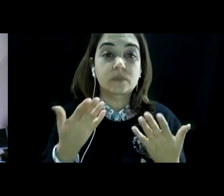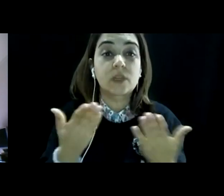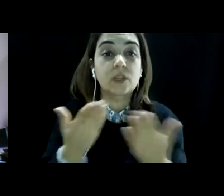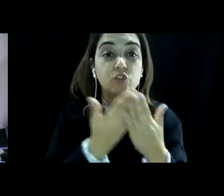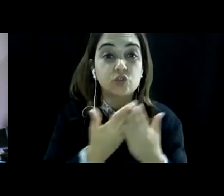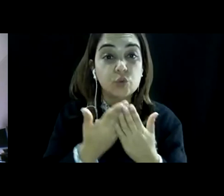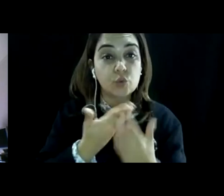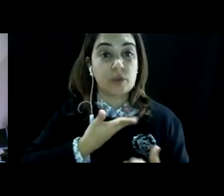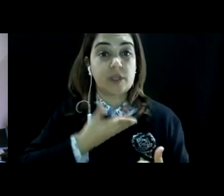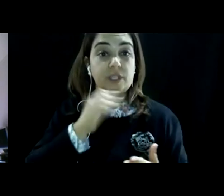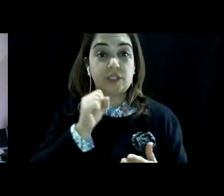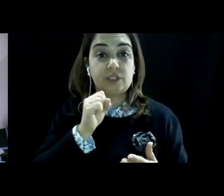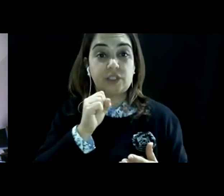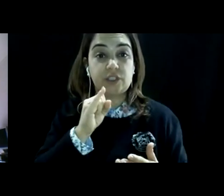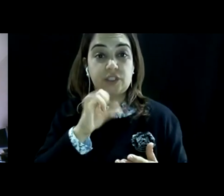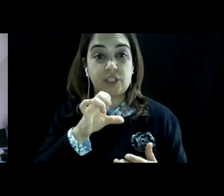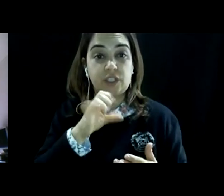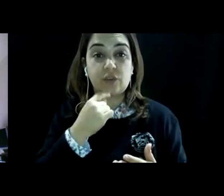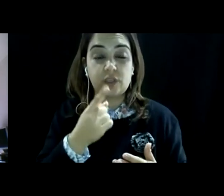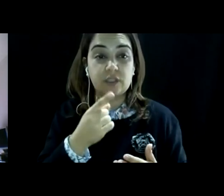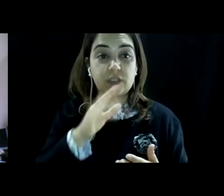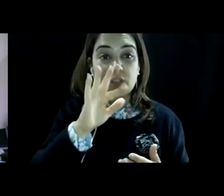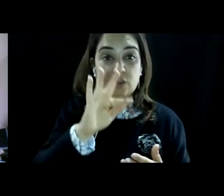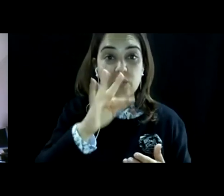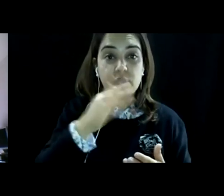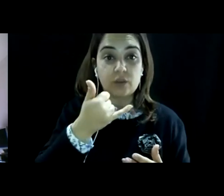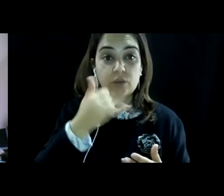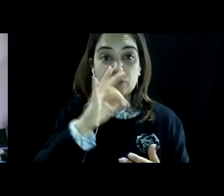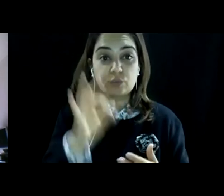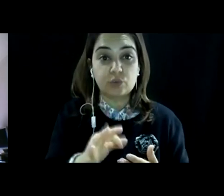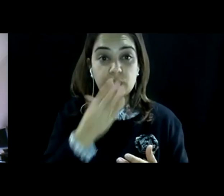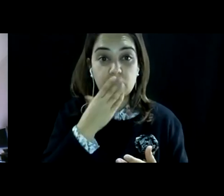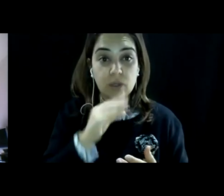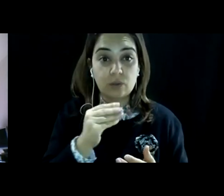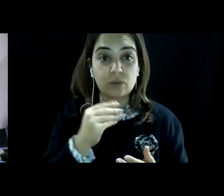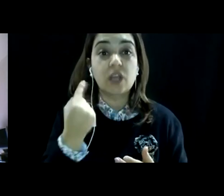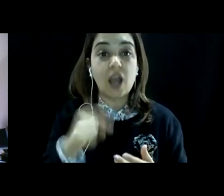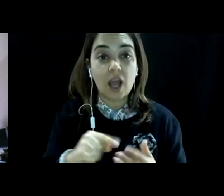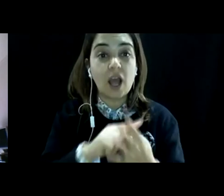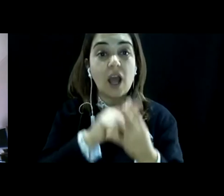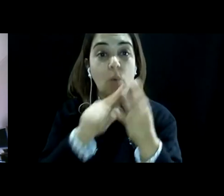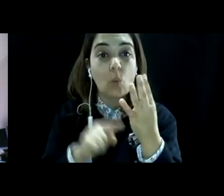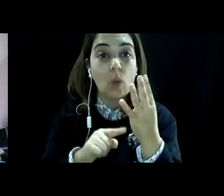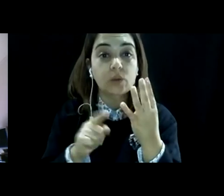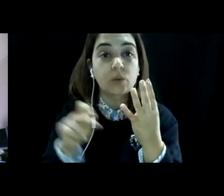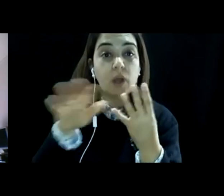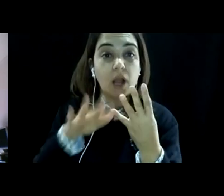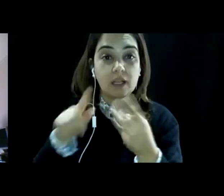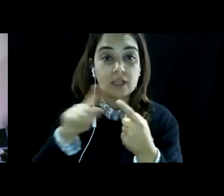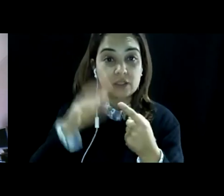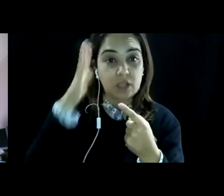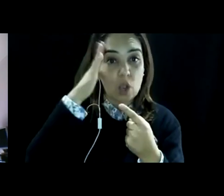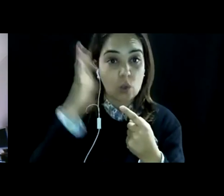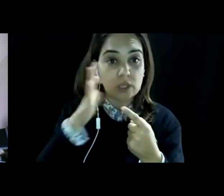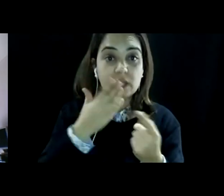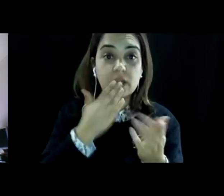DGIC, nós temos 46% dos alunos do ensino profissional estão em 4 áreas, que eu vou ler aqui, são hotelaria e